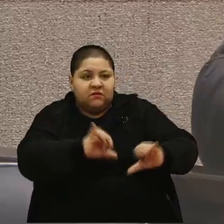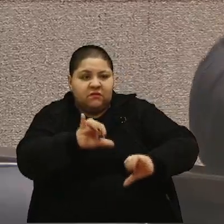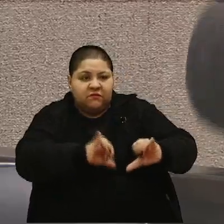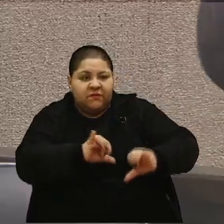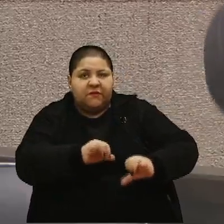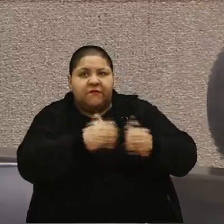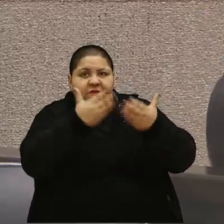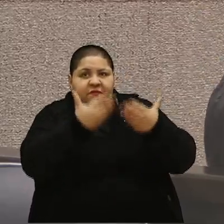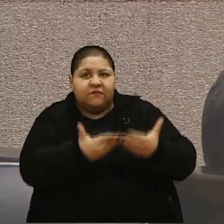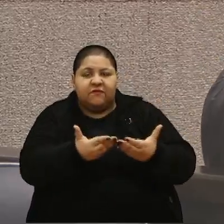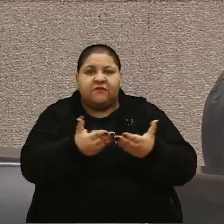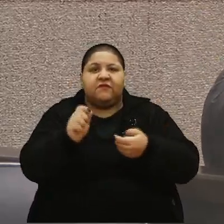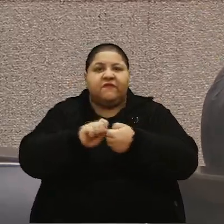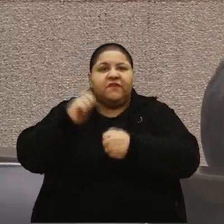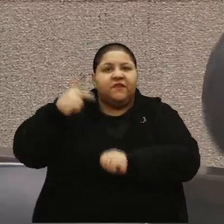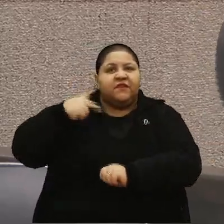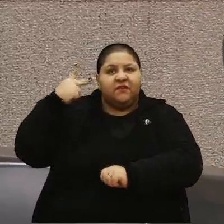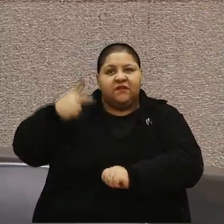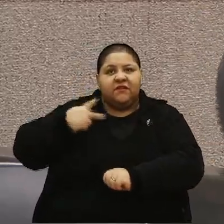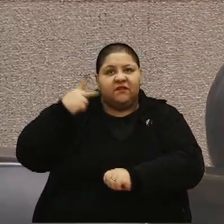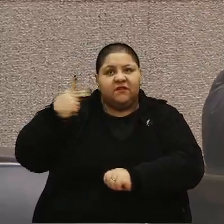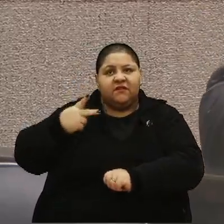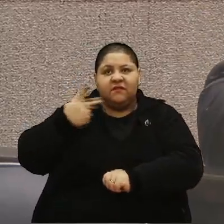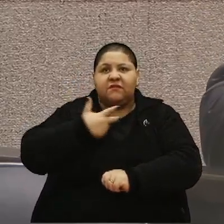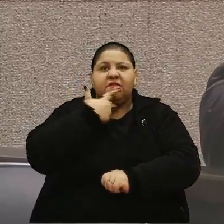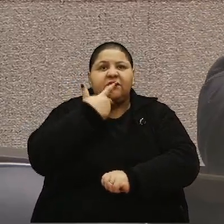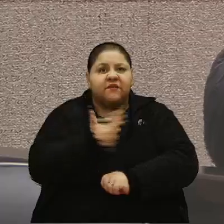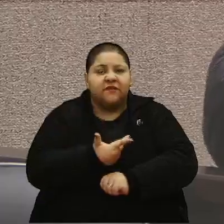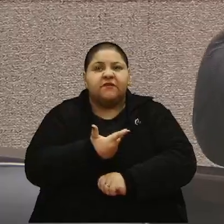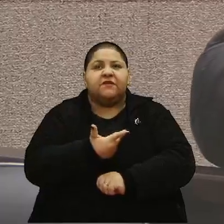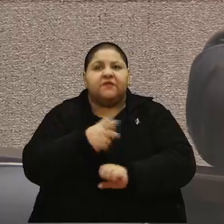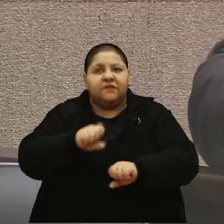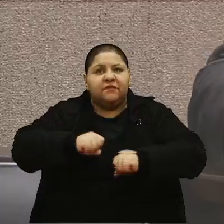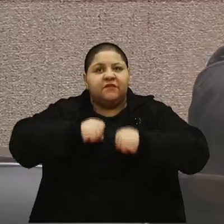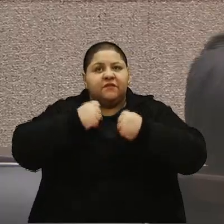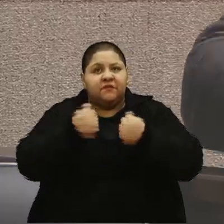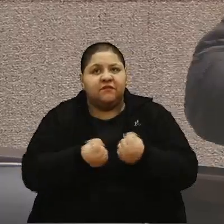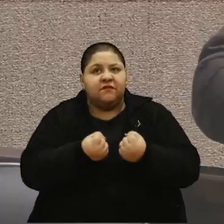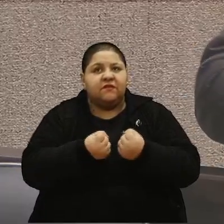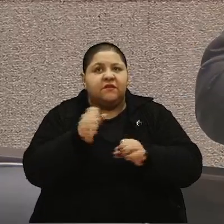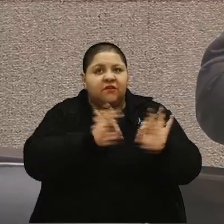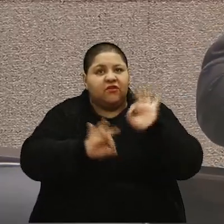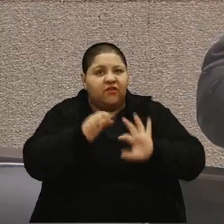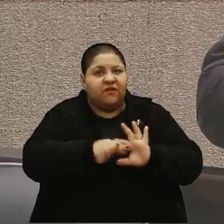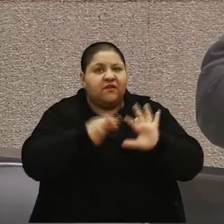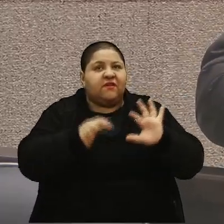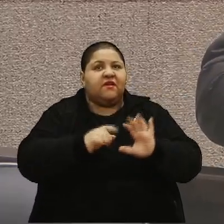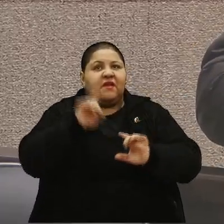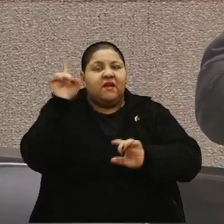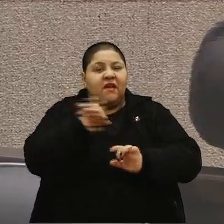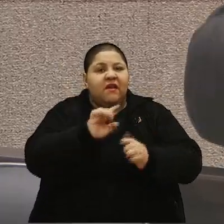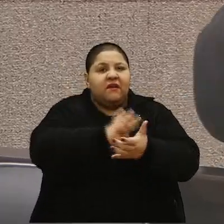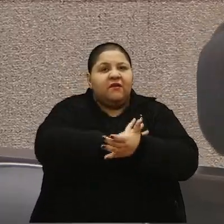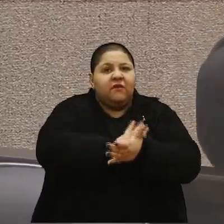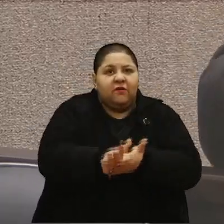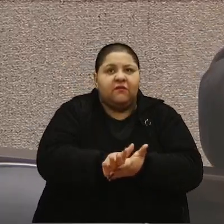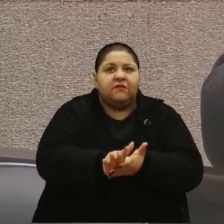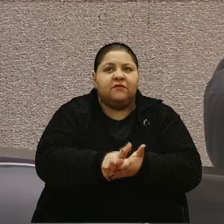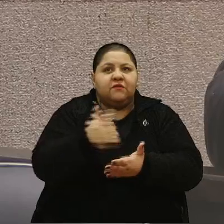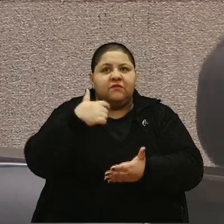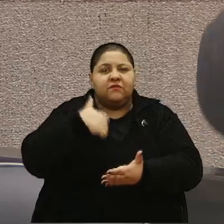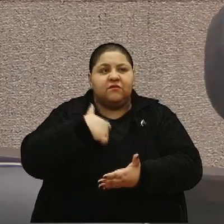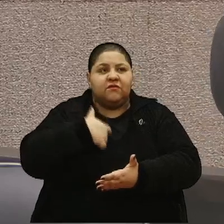senhor sofreu, fazer política. E dizer que quem defende pátria e liberdade é preconceituoso. Colegas vereadores. Eu